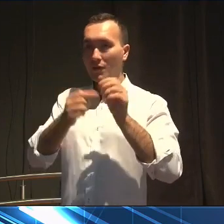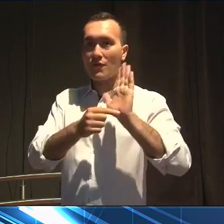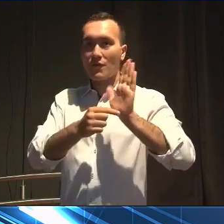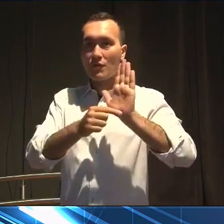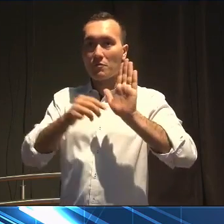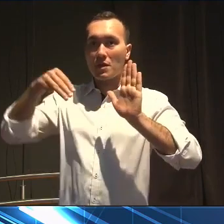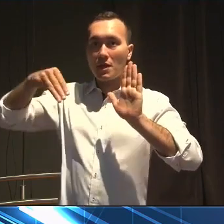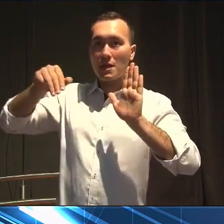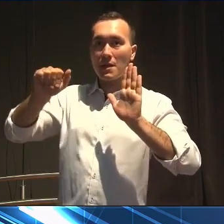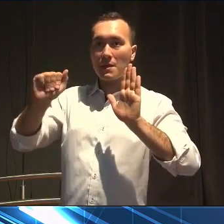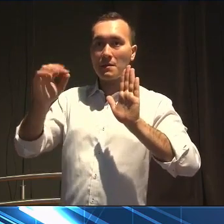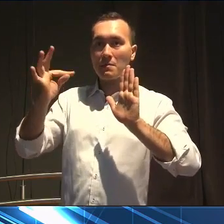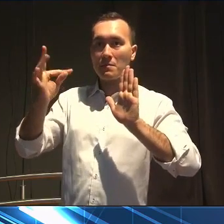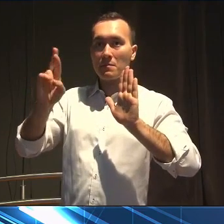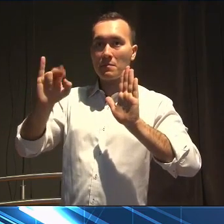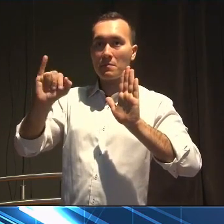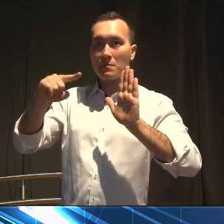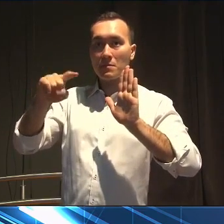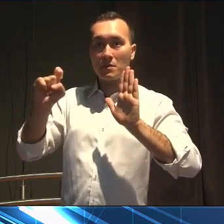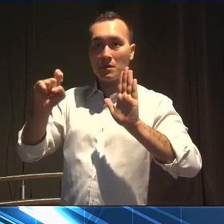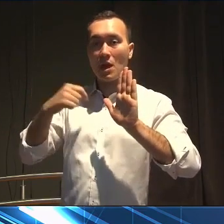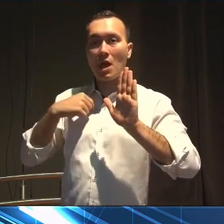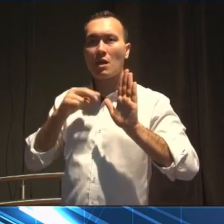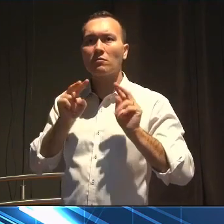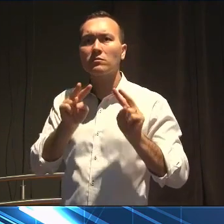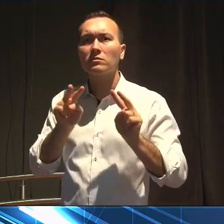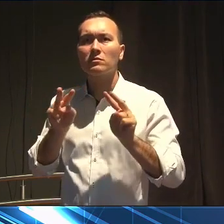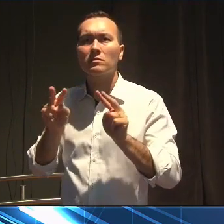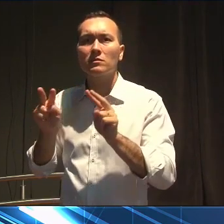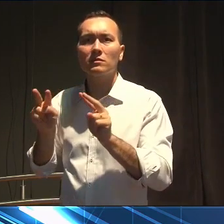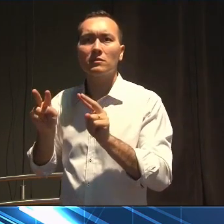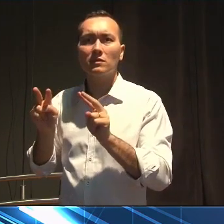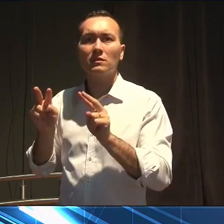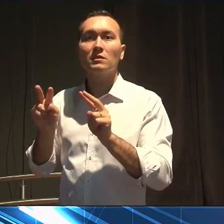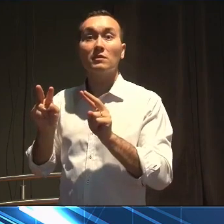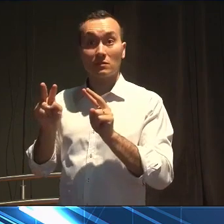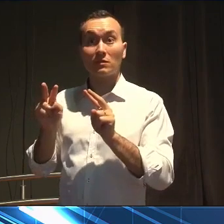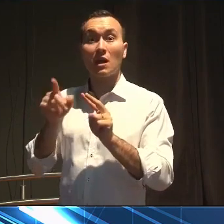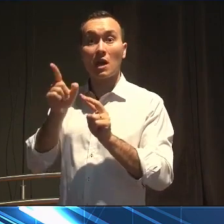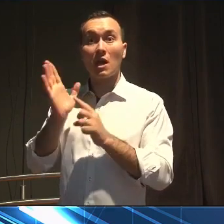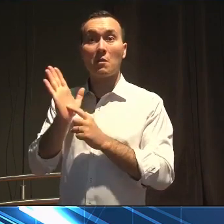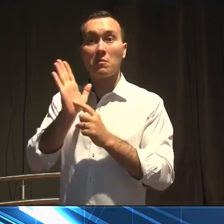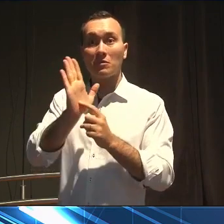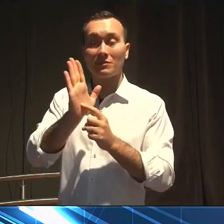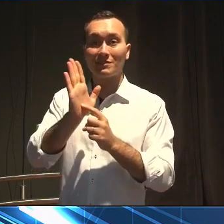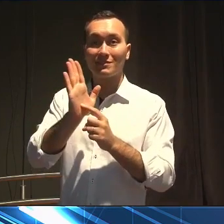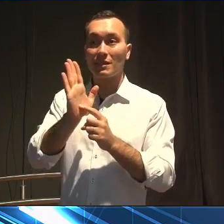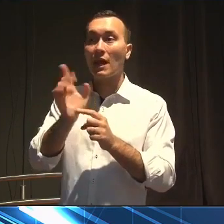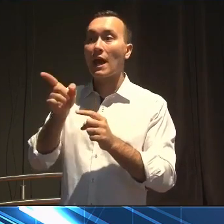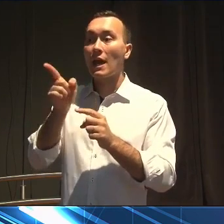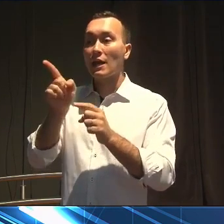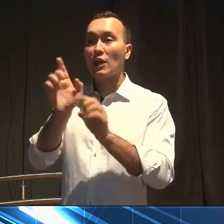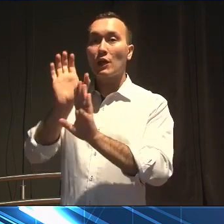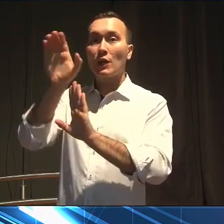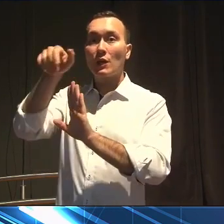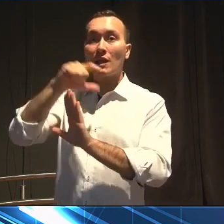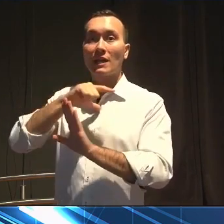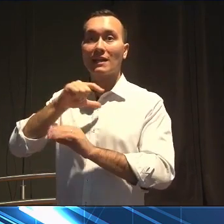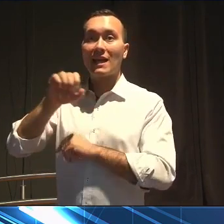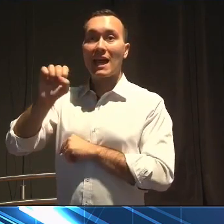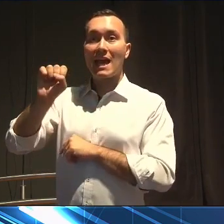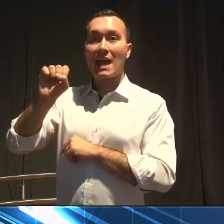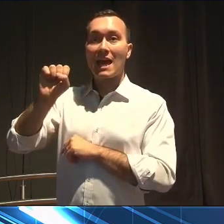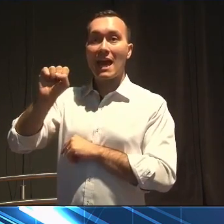caído que eu conseguia ver toda a computação gráfica do filme, assim, estava na cara, escancarado o que era CG. Aí eu lembrei do dia que eu vi o filme no